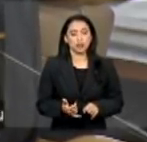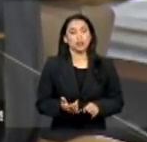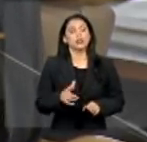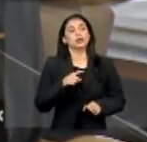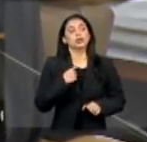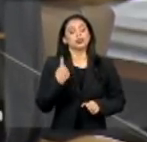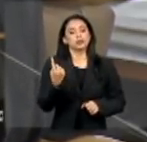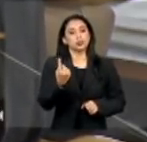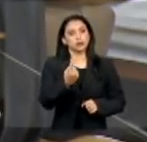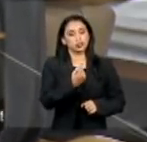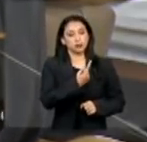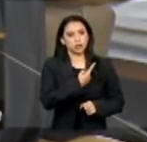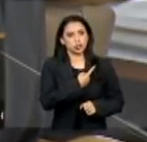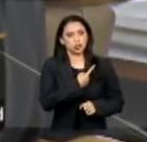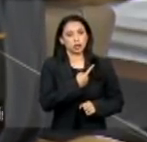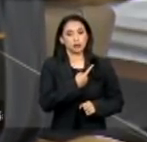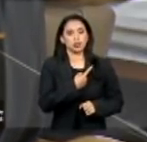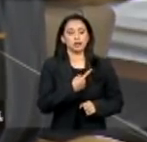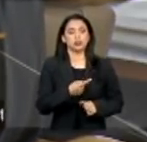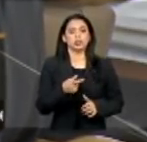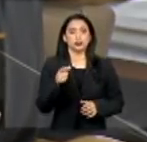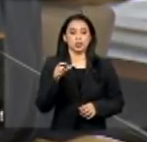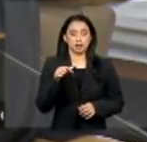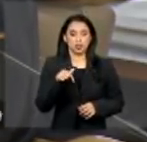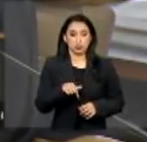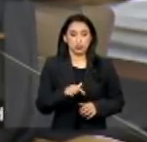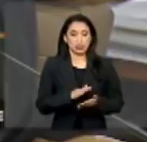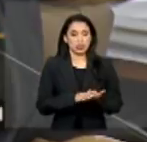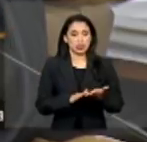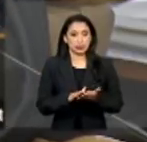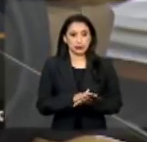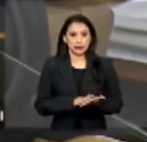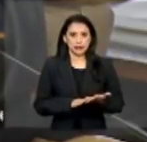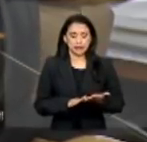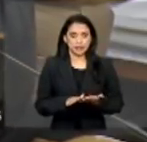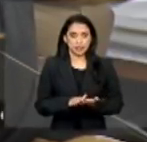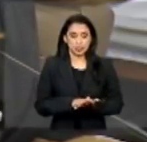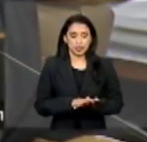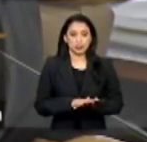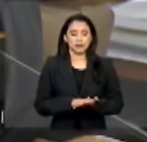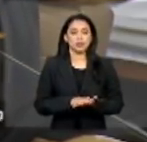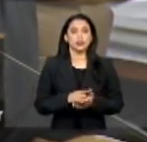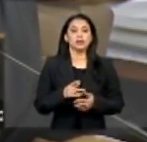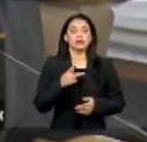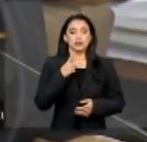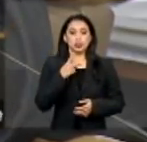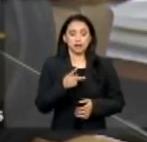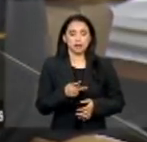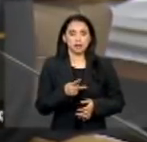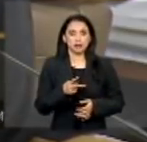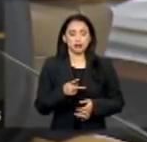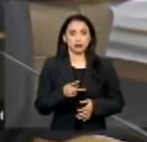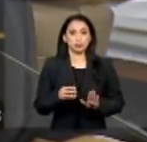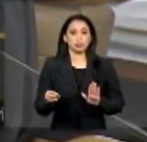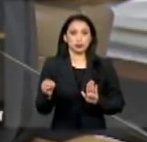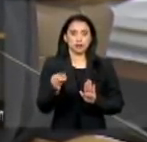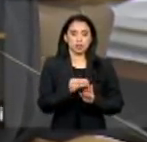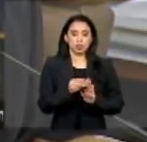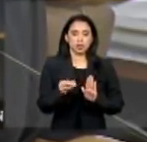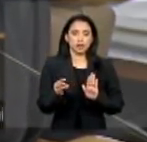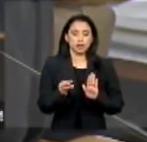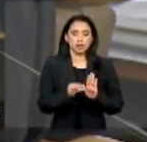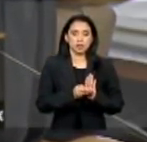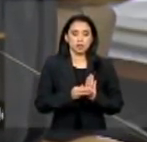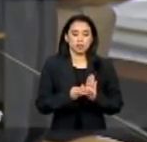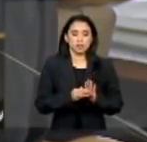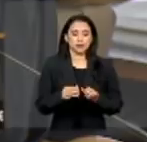nesta impetração nada obstante refiram se á com texto inserido na denominada operação